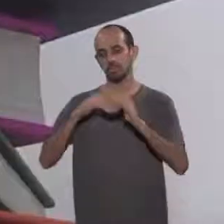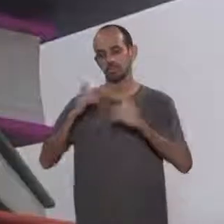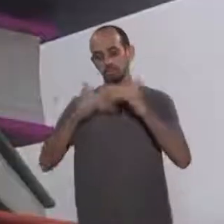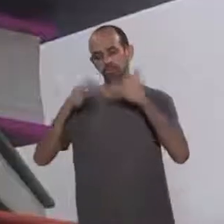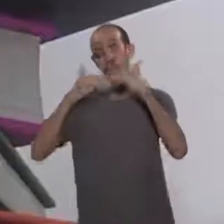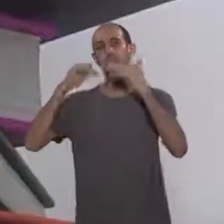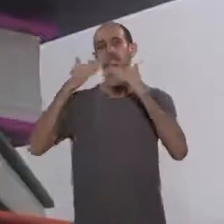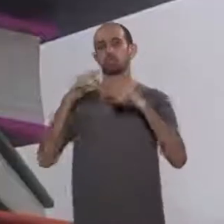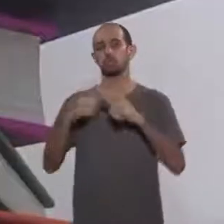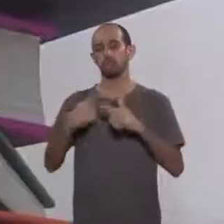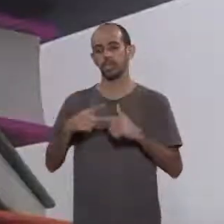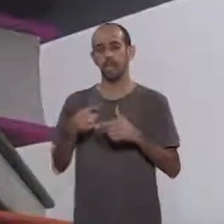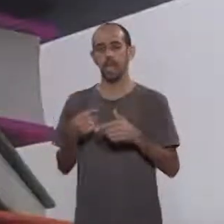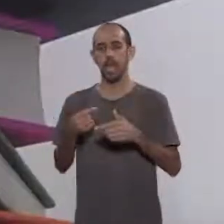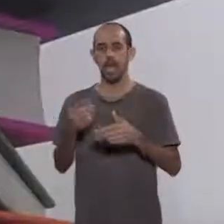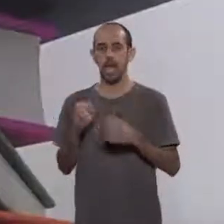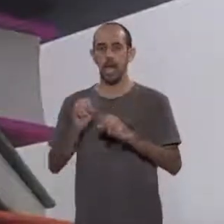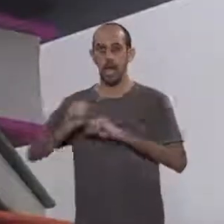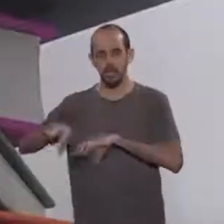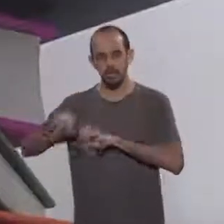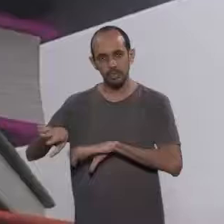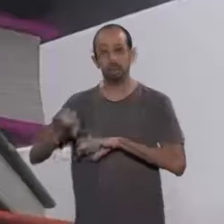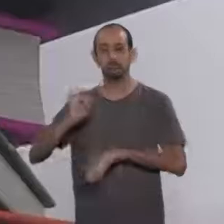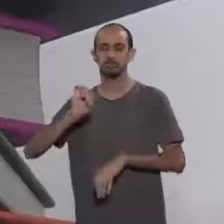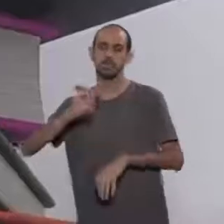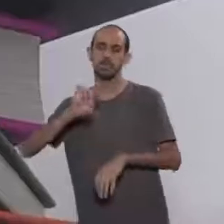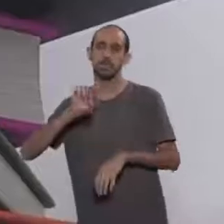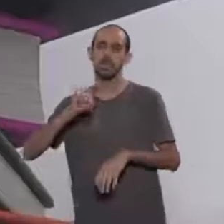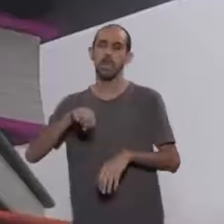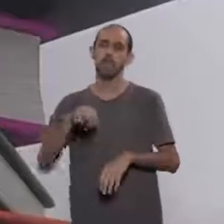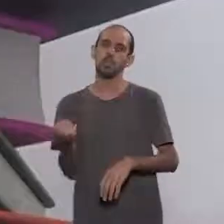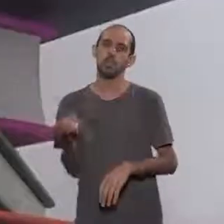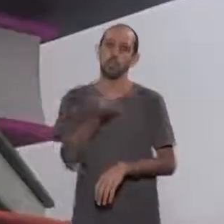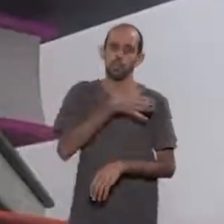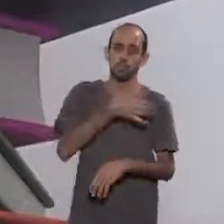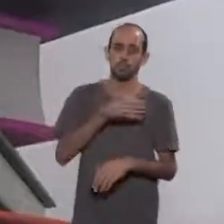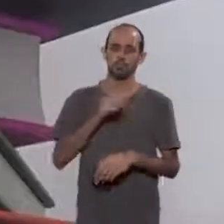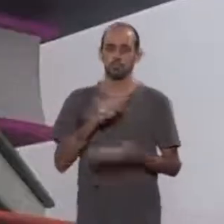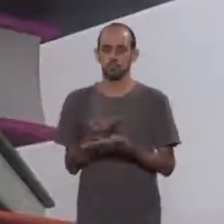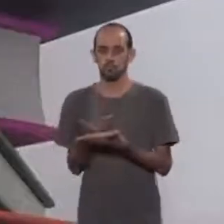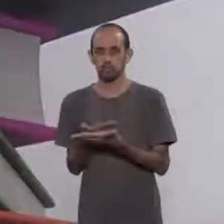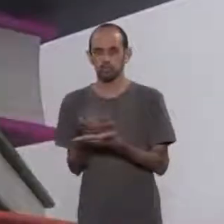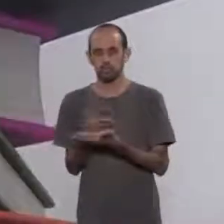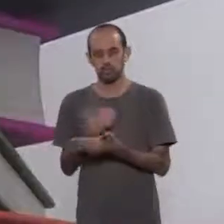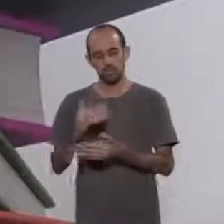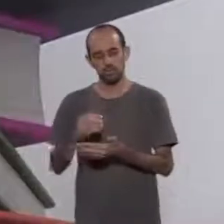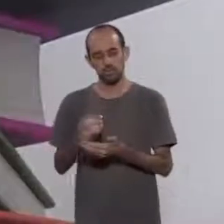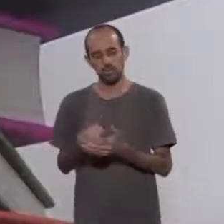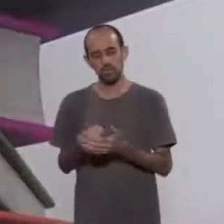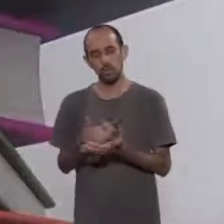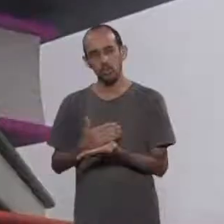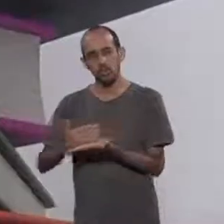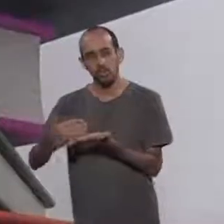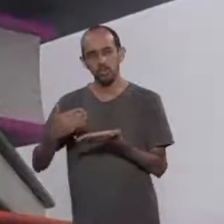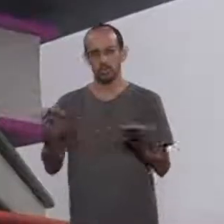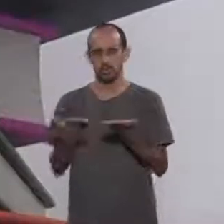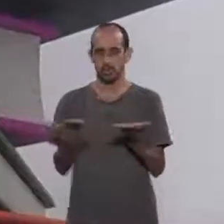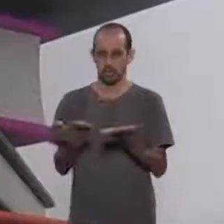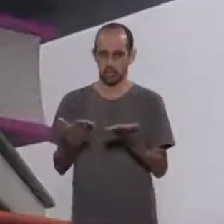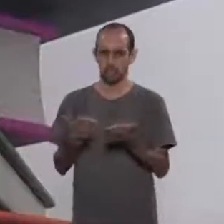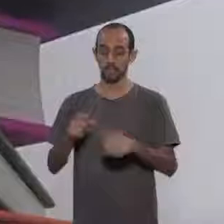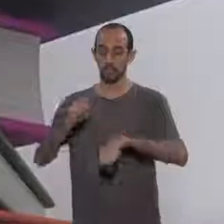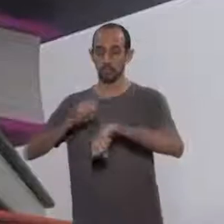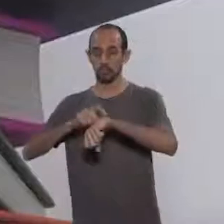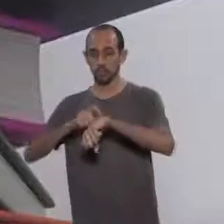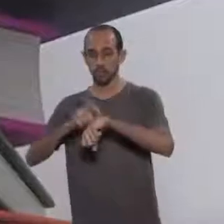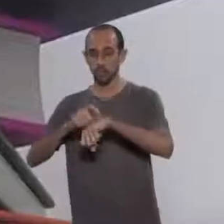educação especial, ela ainda é recente, os estudos estão ainda sendo desenvolvidos, mas a partir do momento que